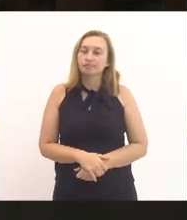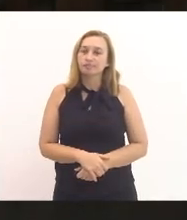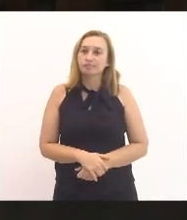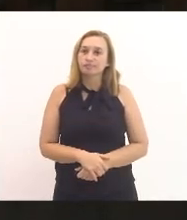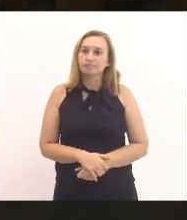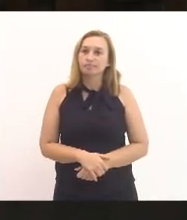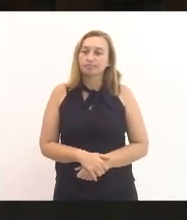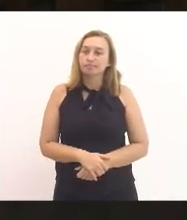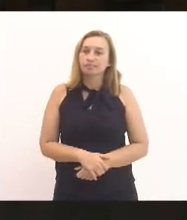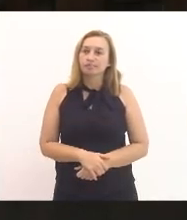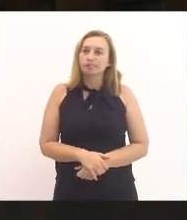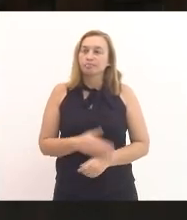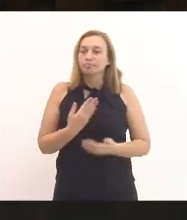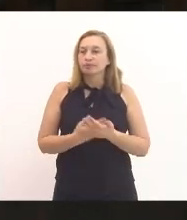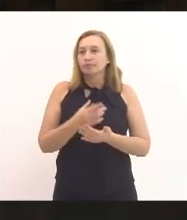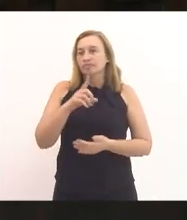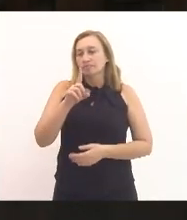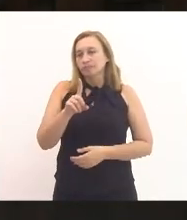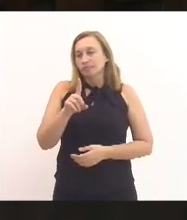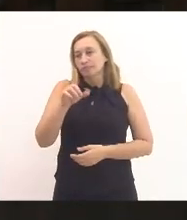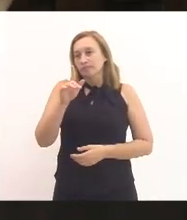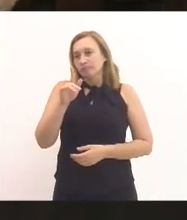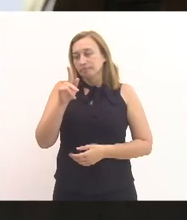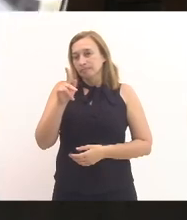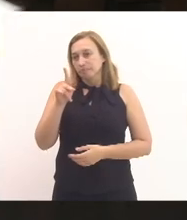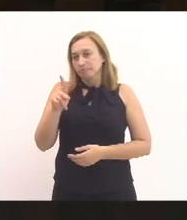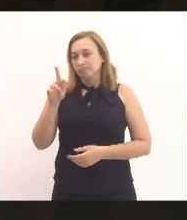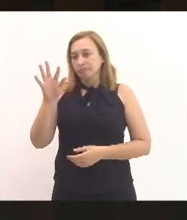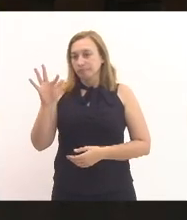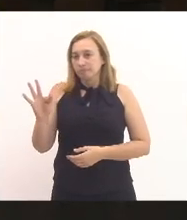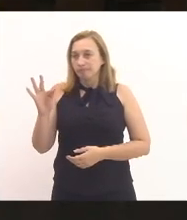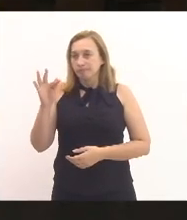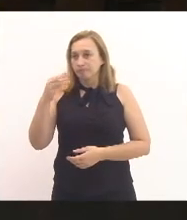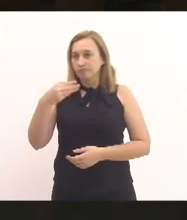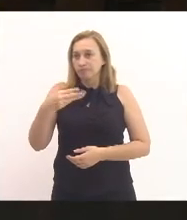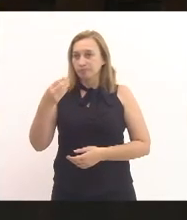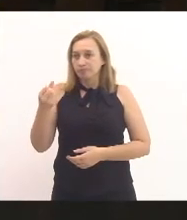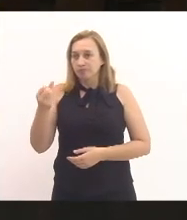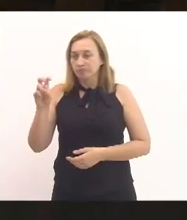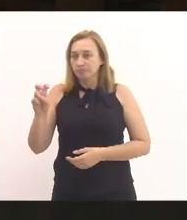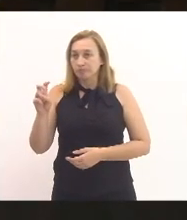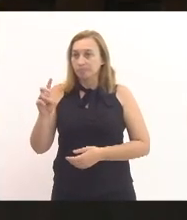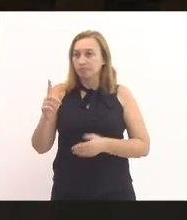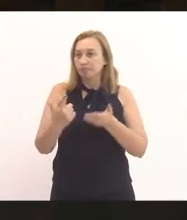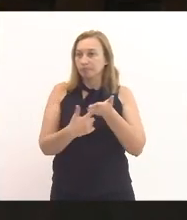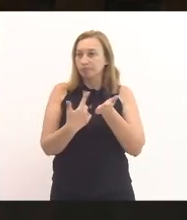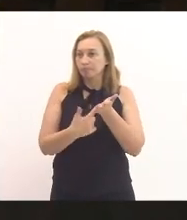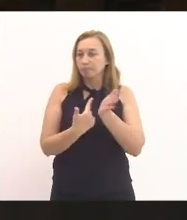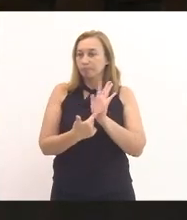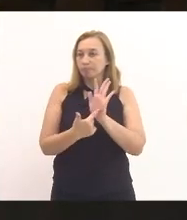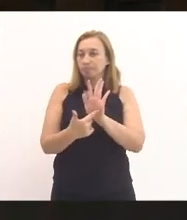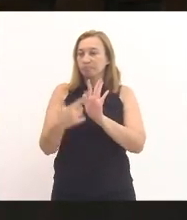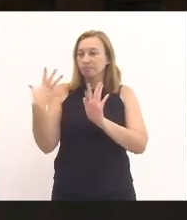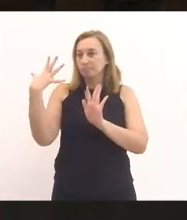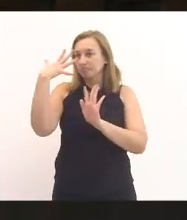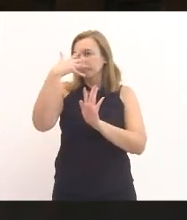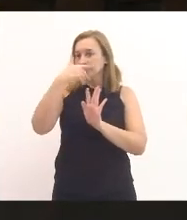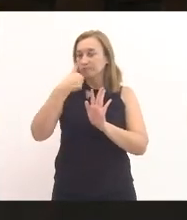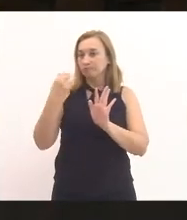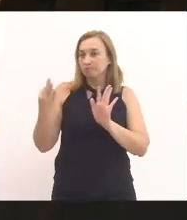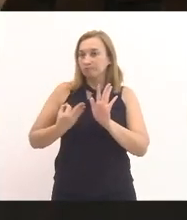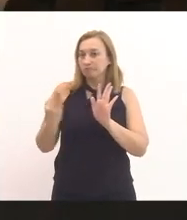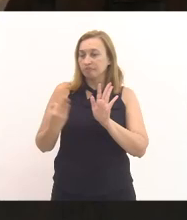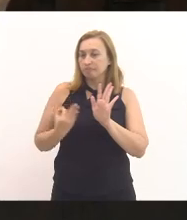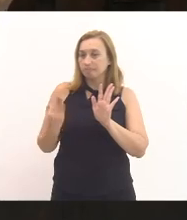e a gente vai estudar de perto e 6 35 aqui estão livro que é sensacional para isso a guerra